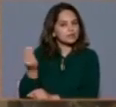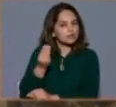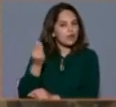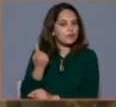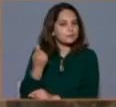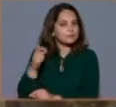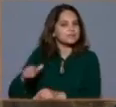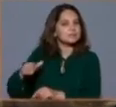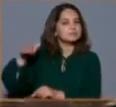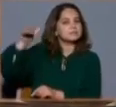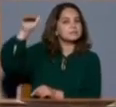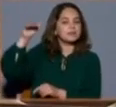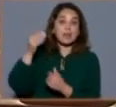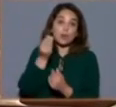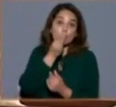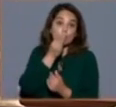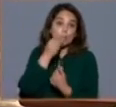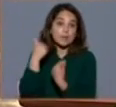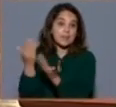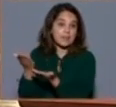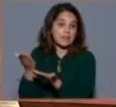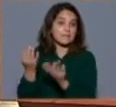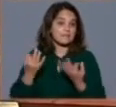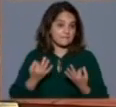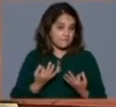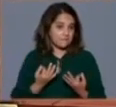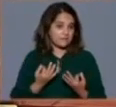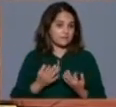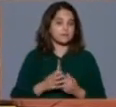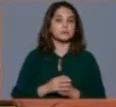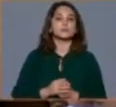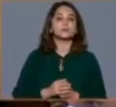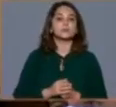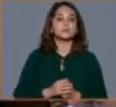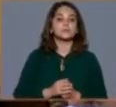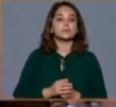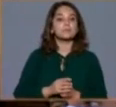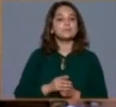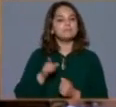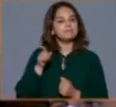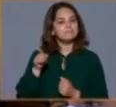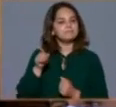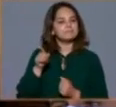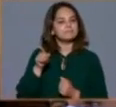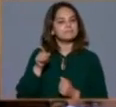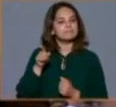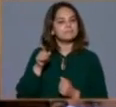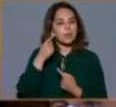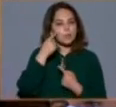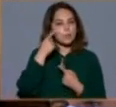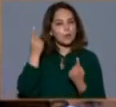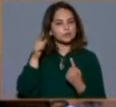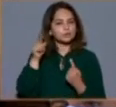precisa que lhe deem de comer. Não é? Este sinal, como outros semelhantes